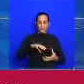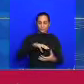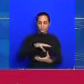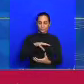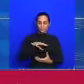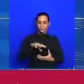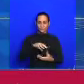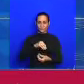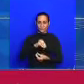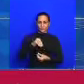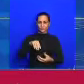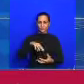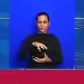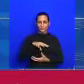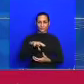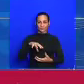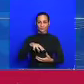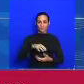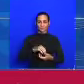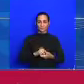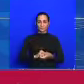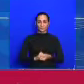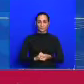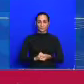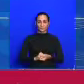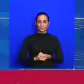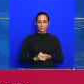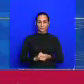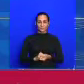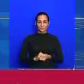Globo girando, embaralhando.